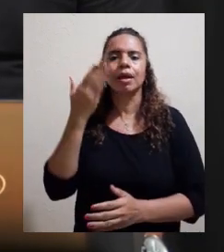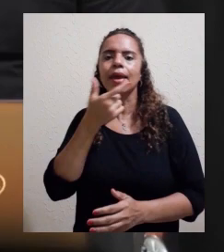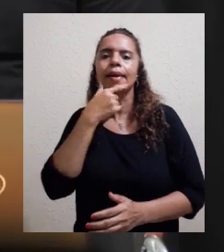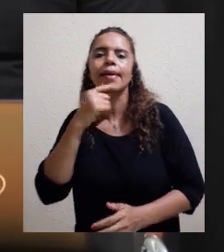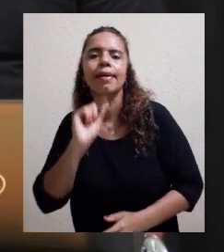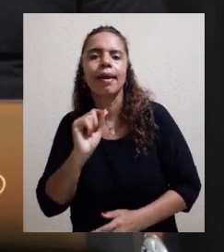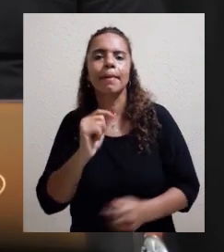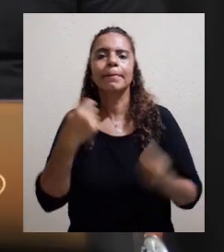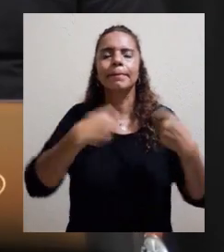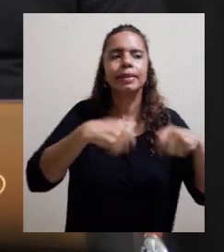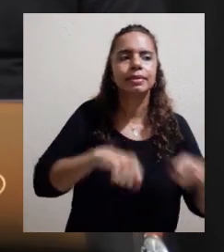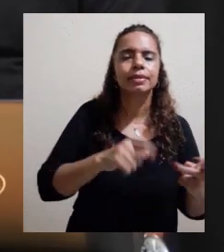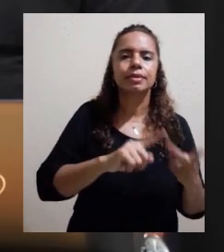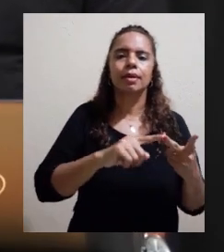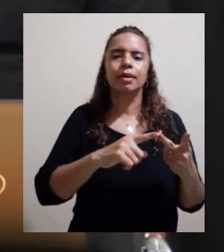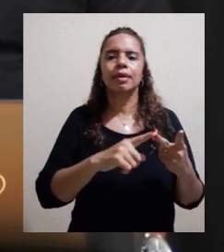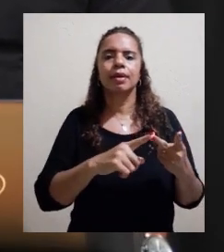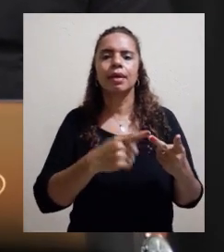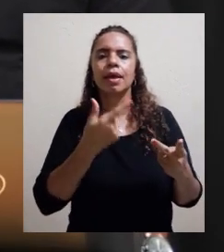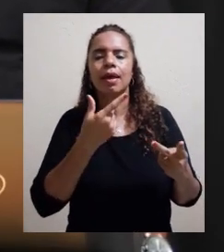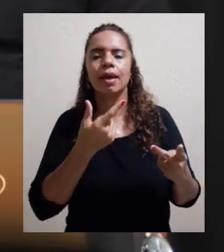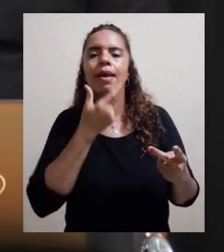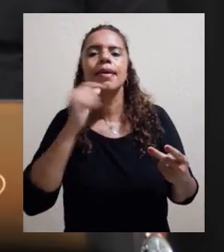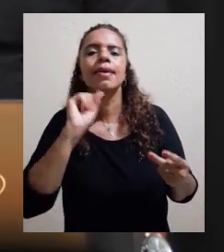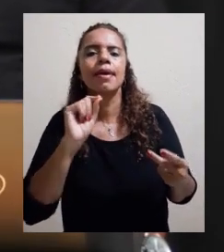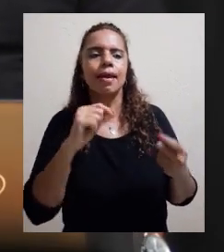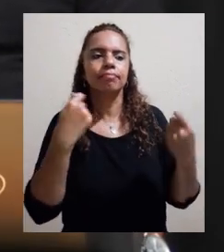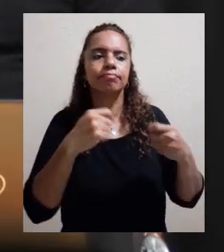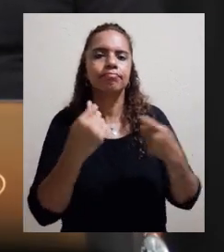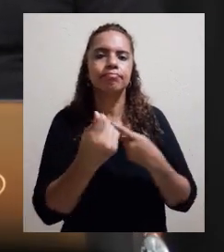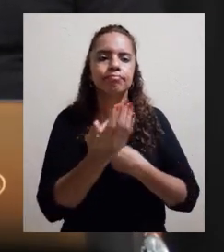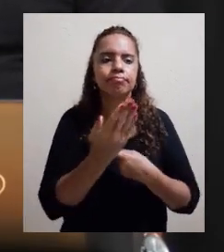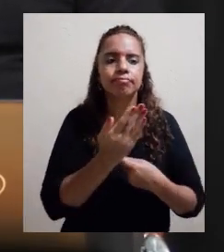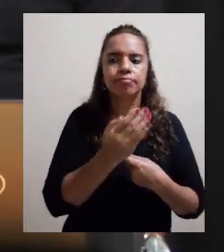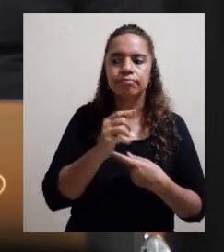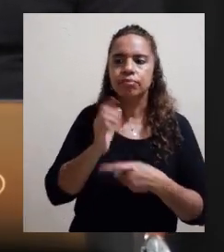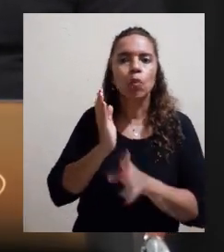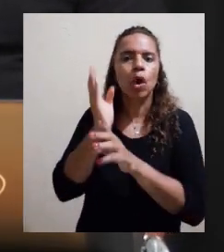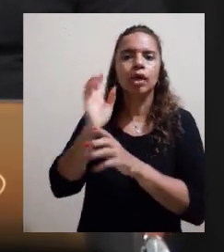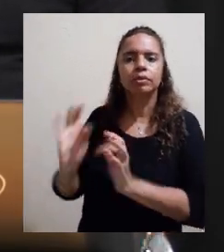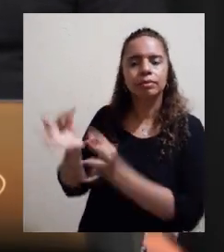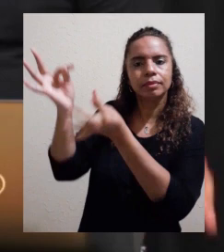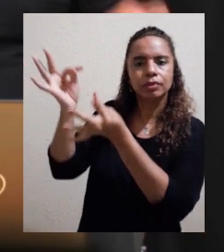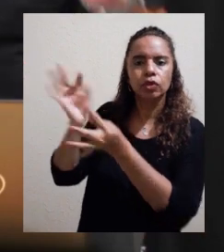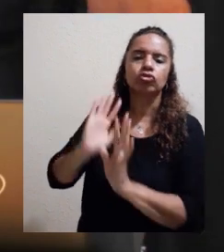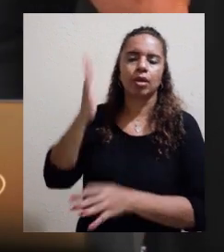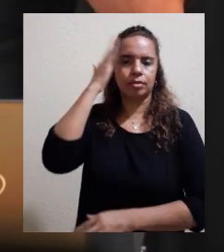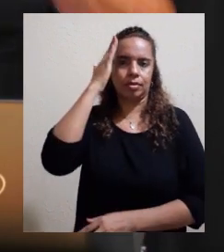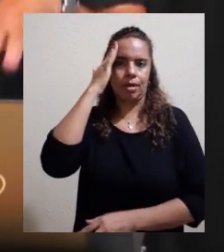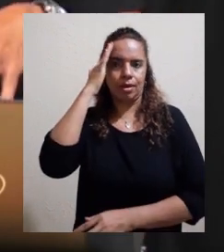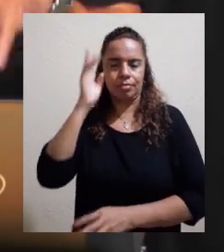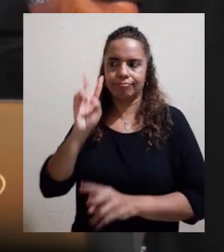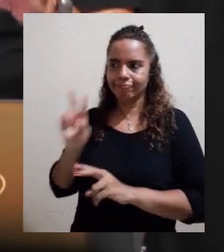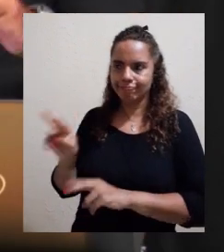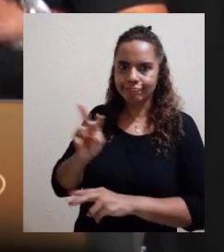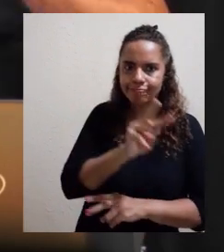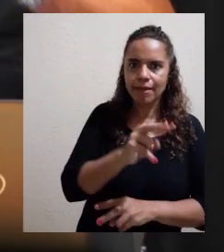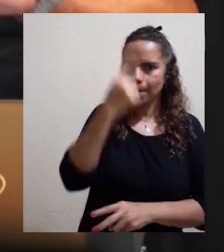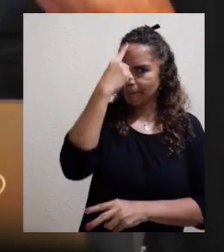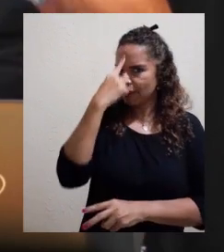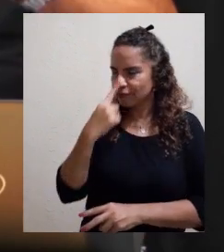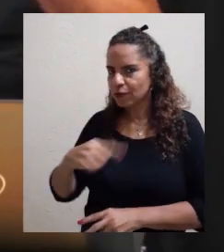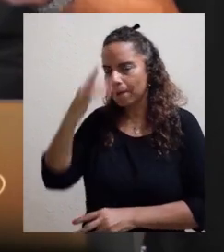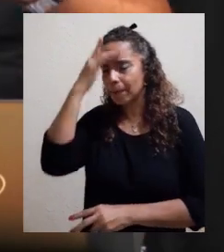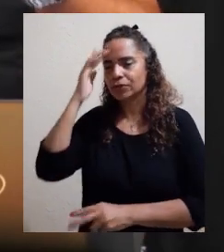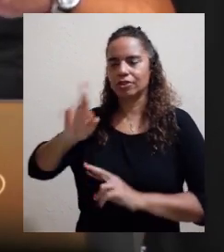precisa, quem se beneficia, quem não se beneficia. Então é legal ter essa visão dos dois lados também. Eu tenho aqui algumas perguntas ainda muito interessantes, começa